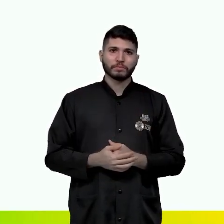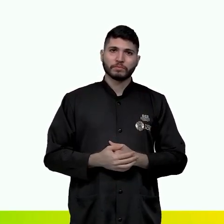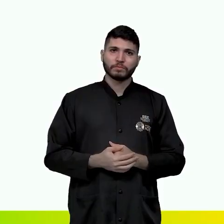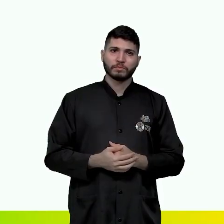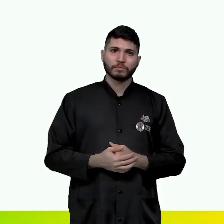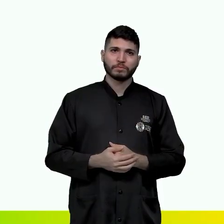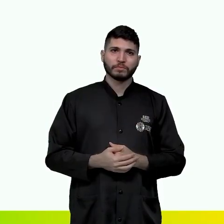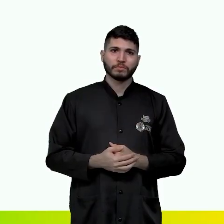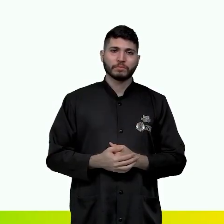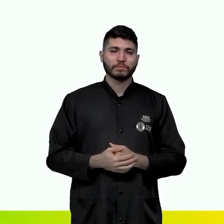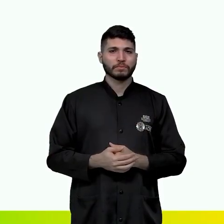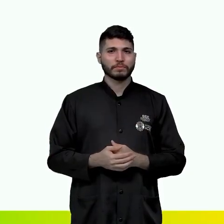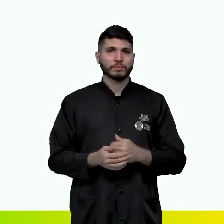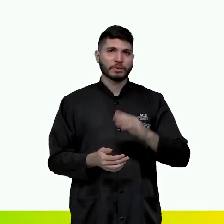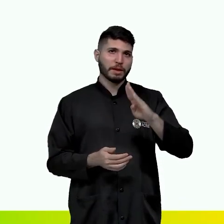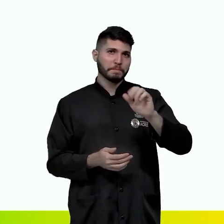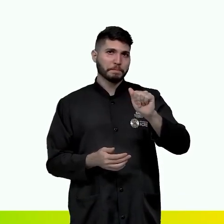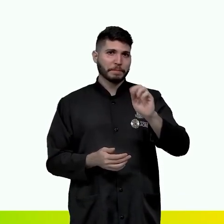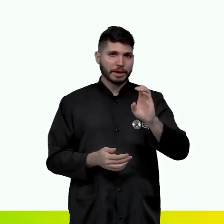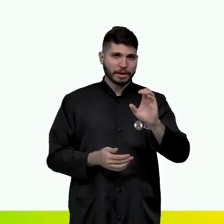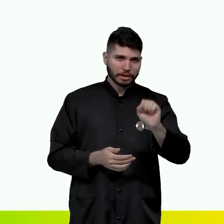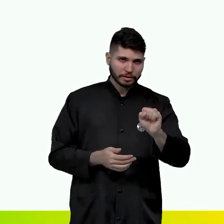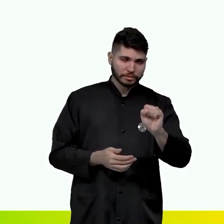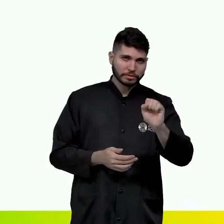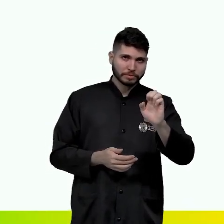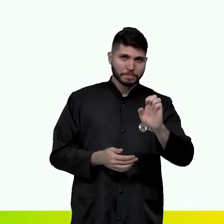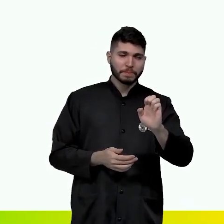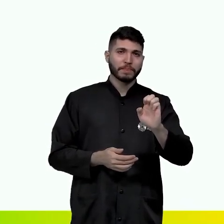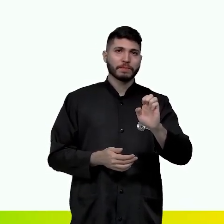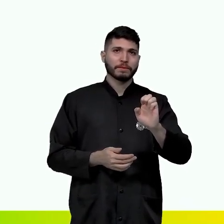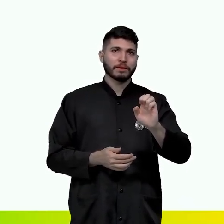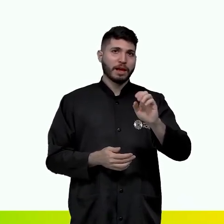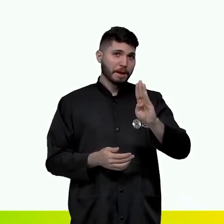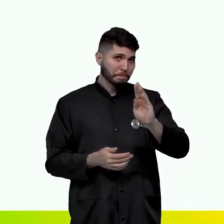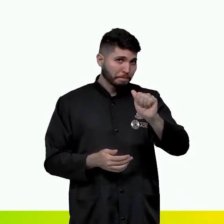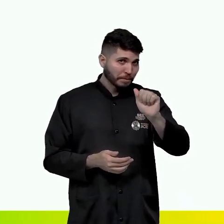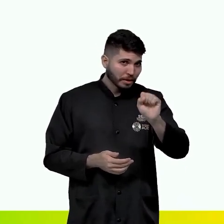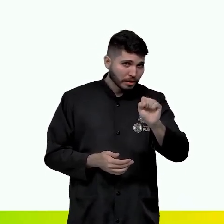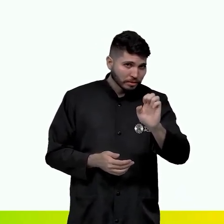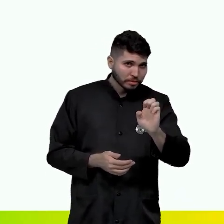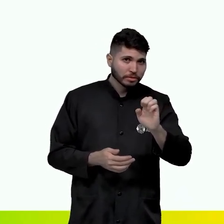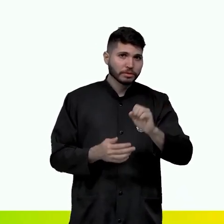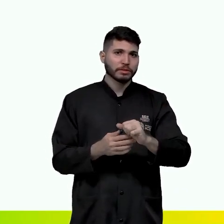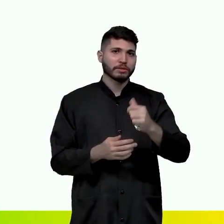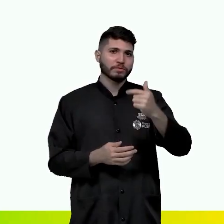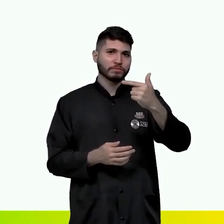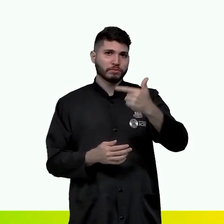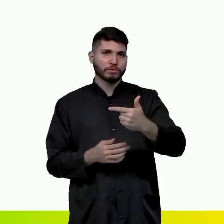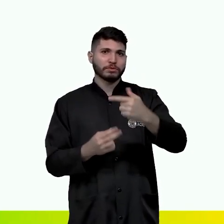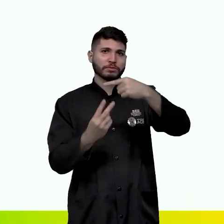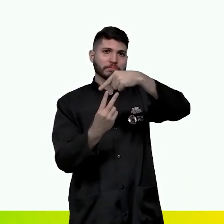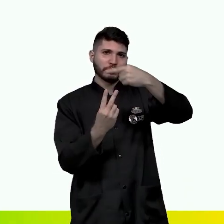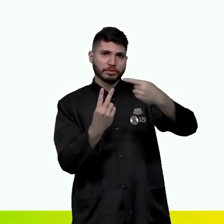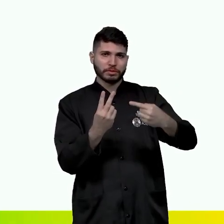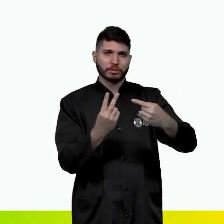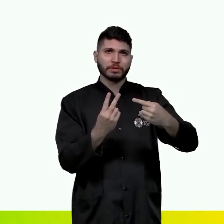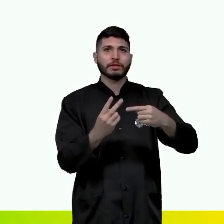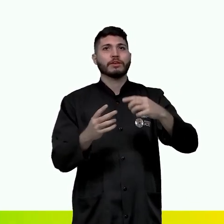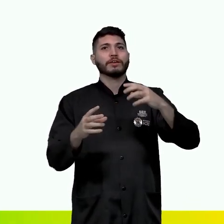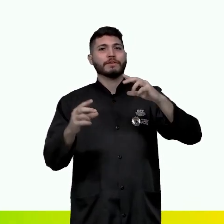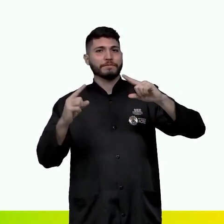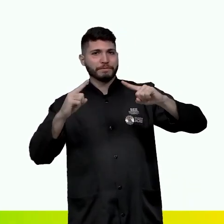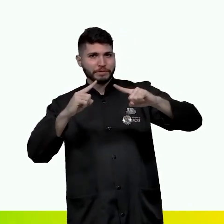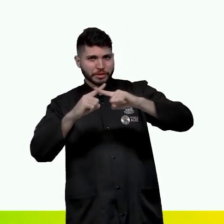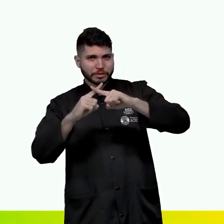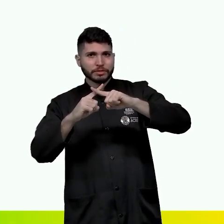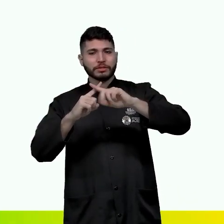Base 2πr vezes altura. Altura H. Então, você tem aqui. Agora, soma essas duas para dar